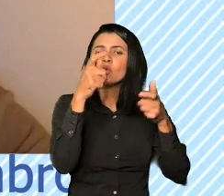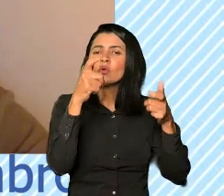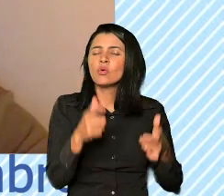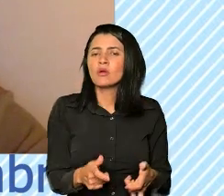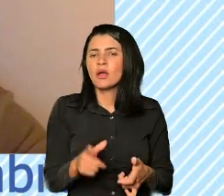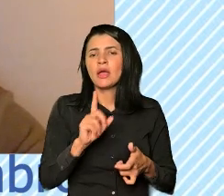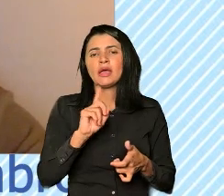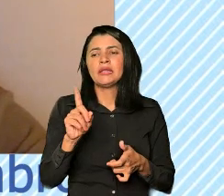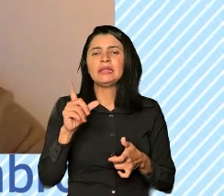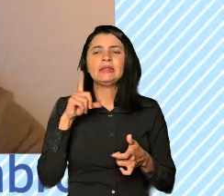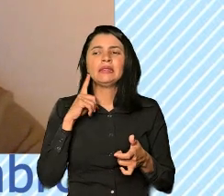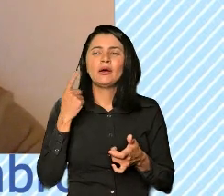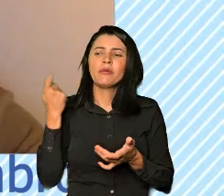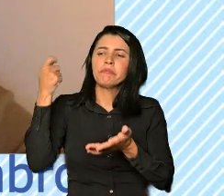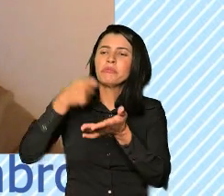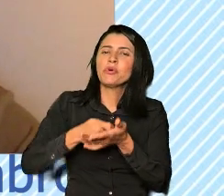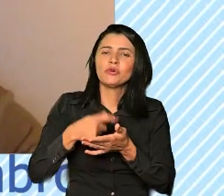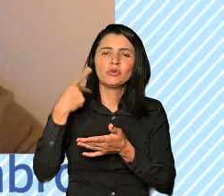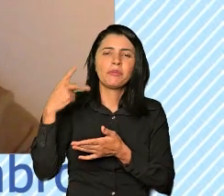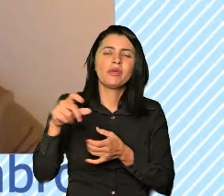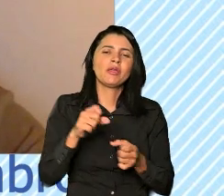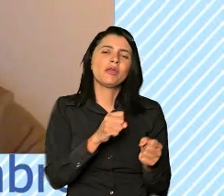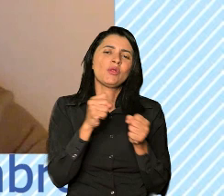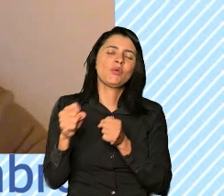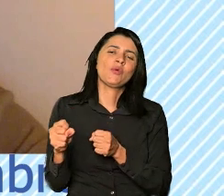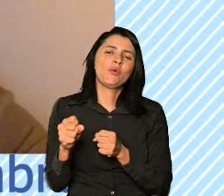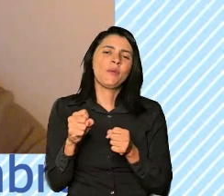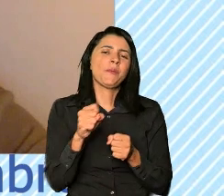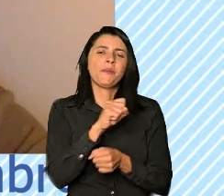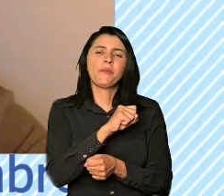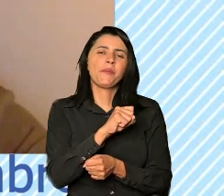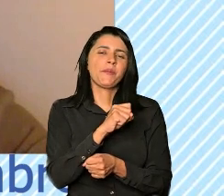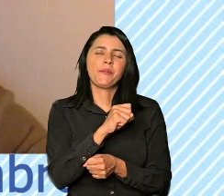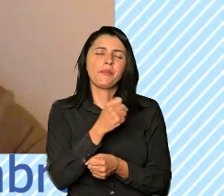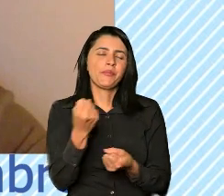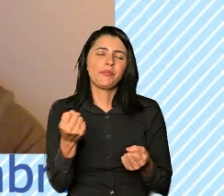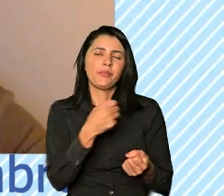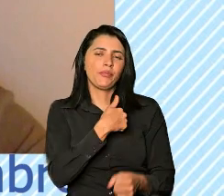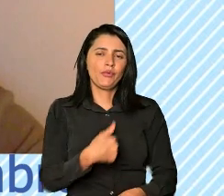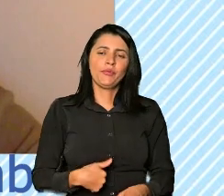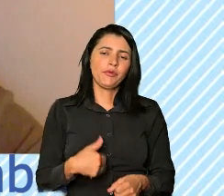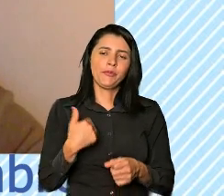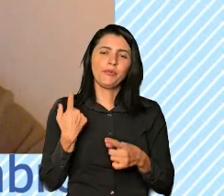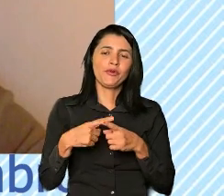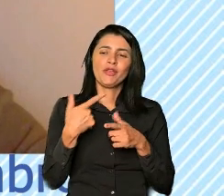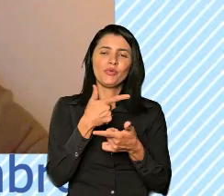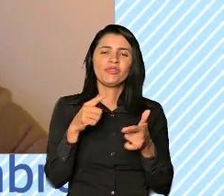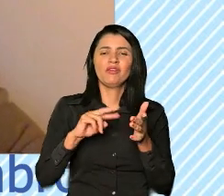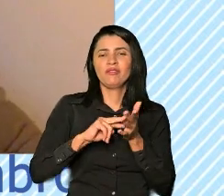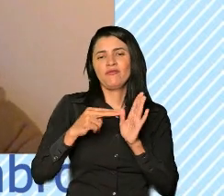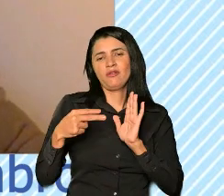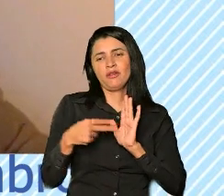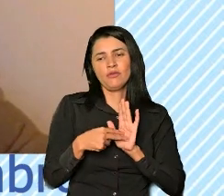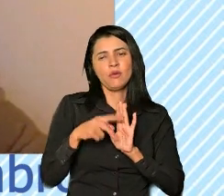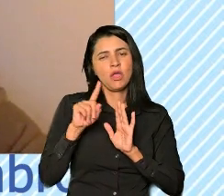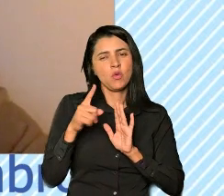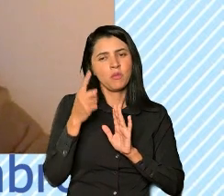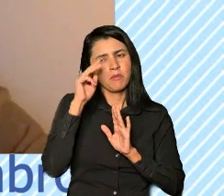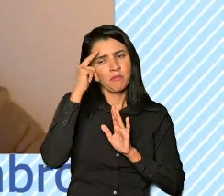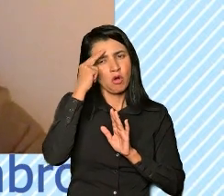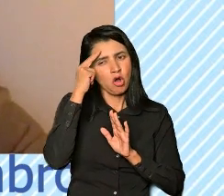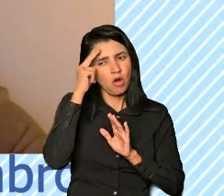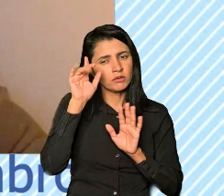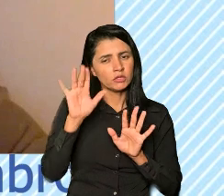nome posto pelo poder público que não tem a menor significação. E aí é uma hipótese que eu levanto, é uma